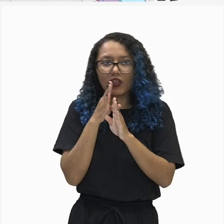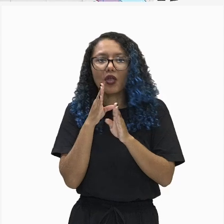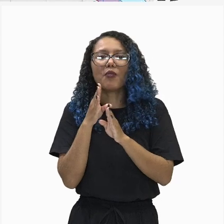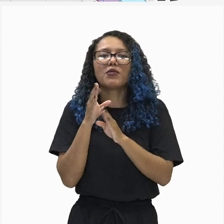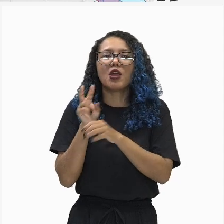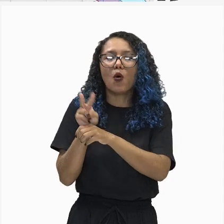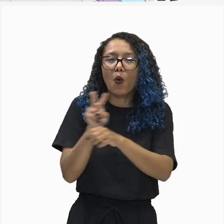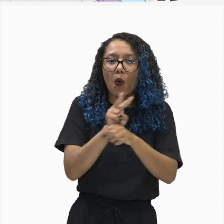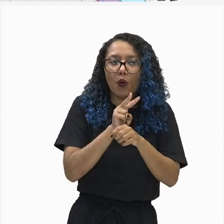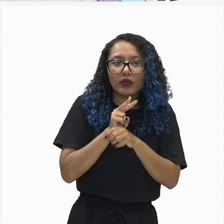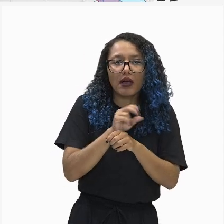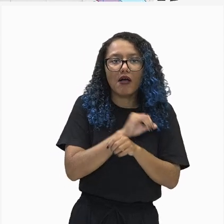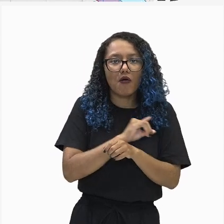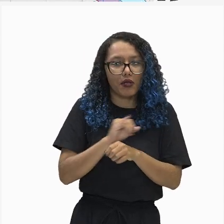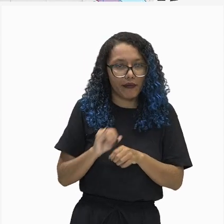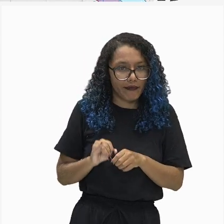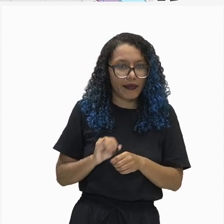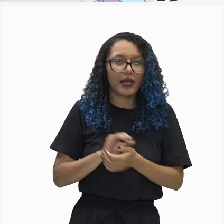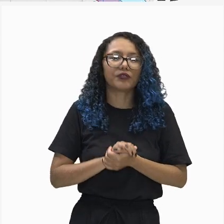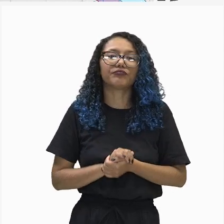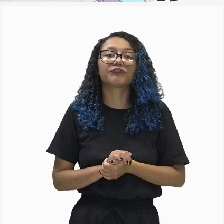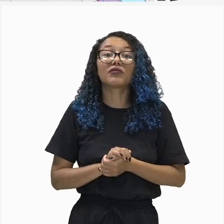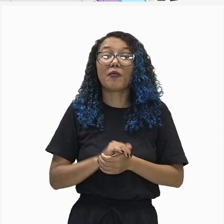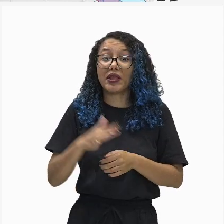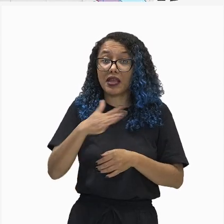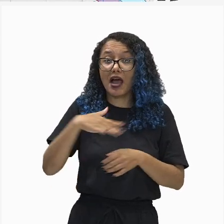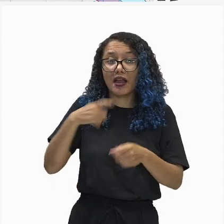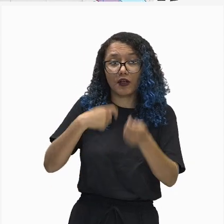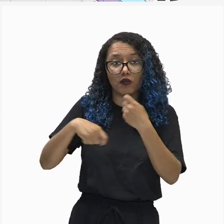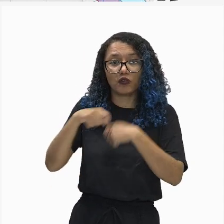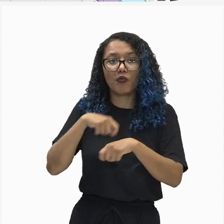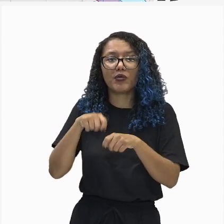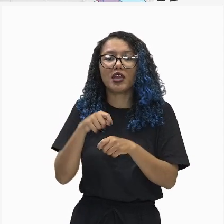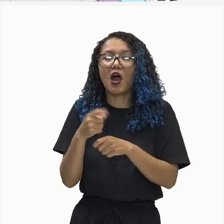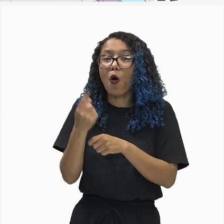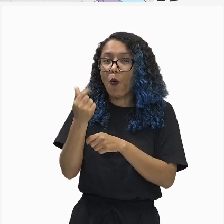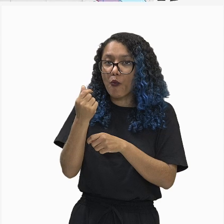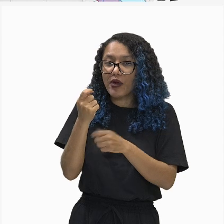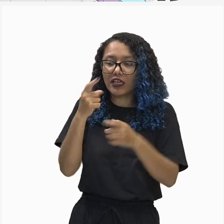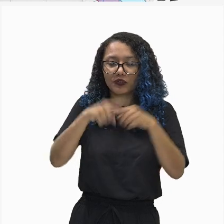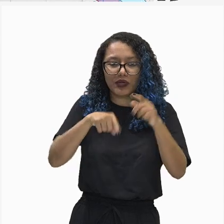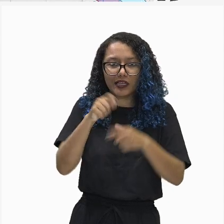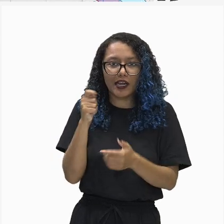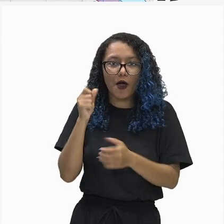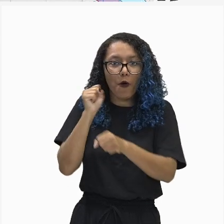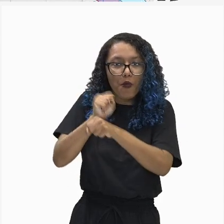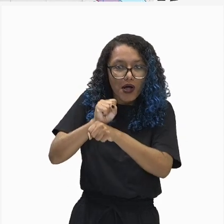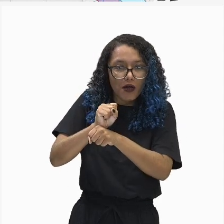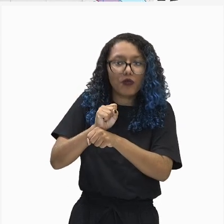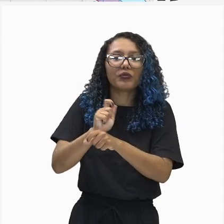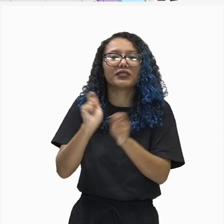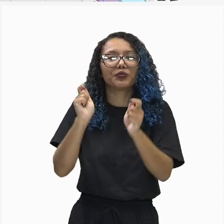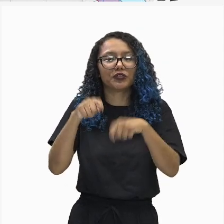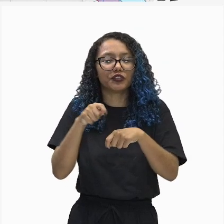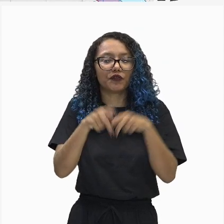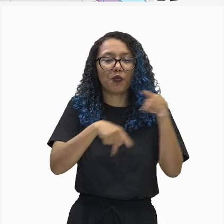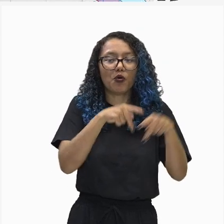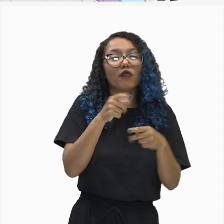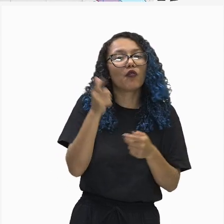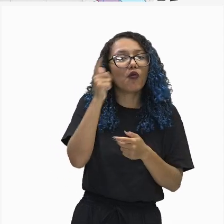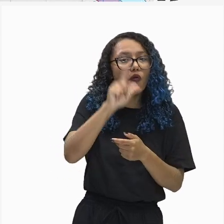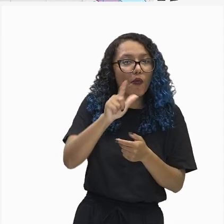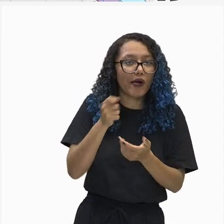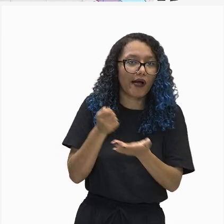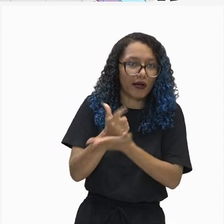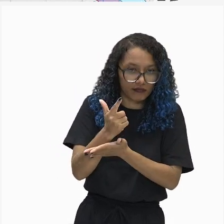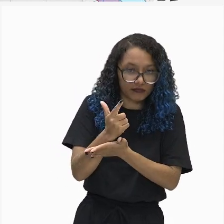economia, chegou a congelar os preços de produtos para melhorar o poder de compra, então, da população. Em seu